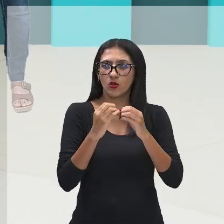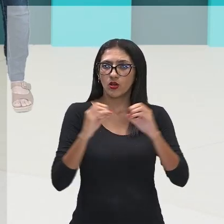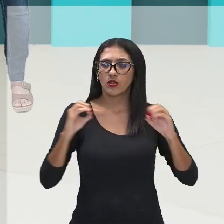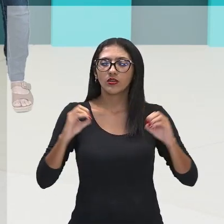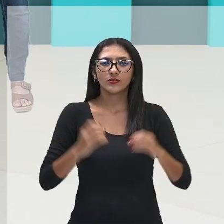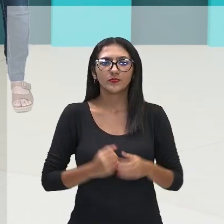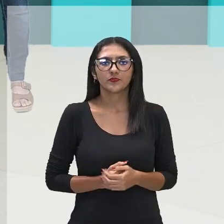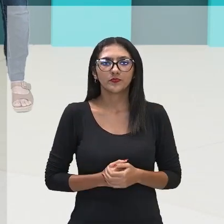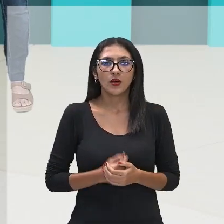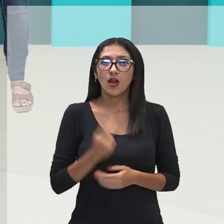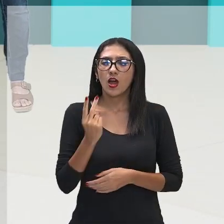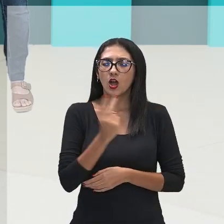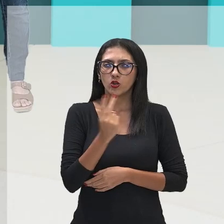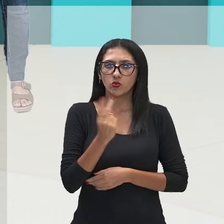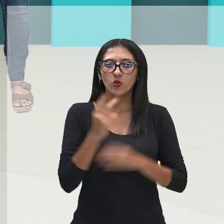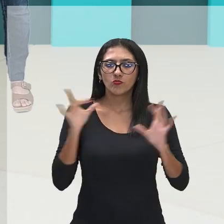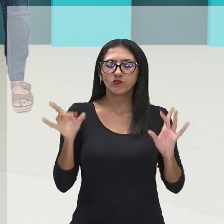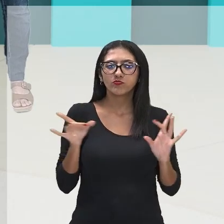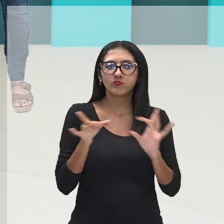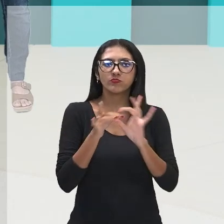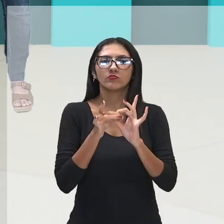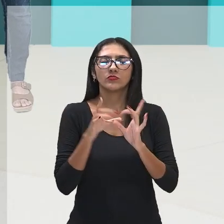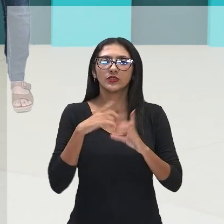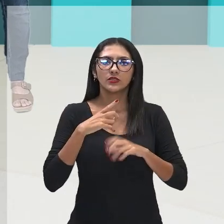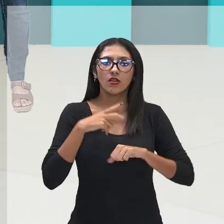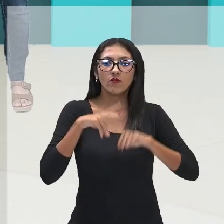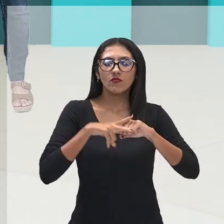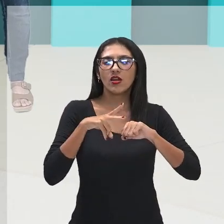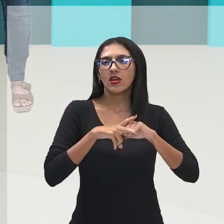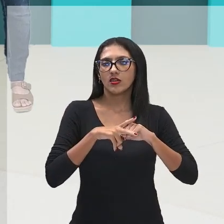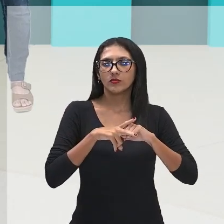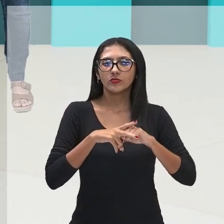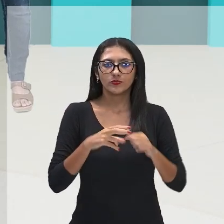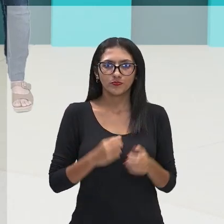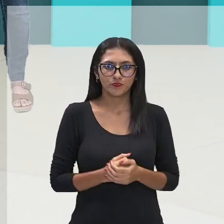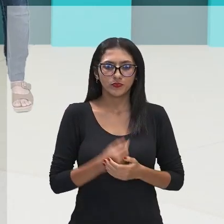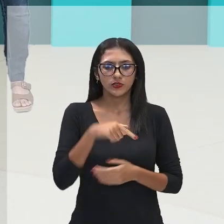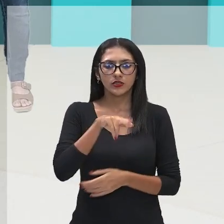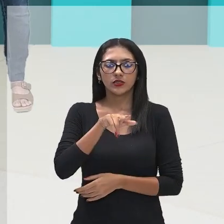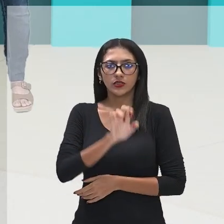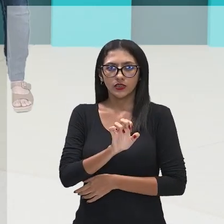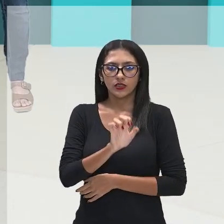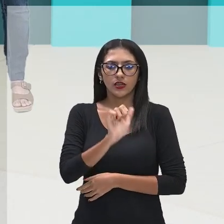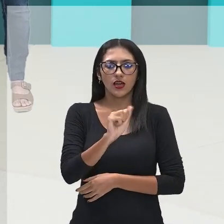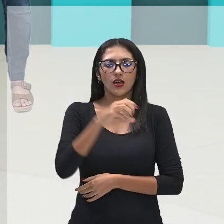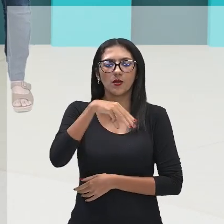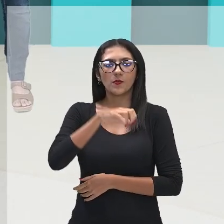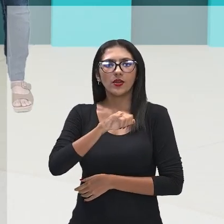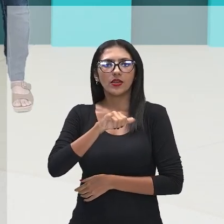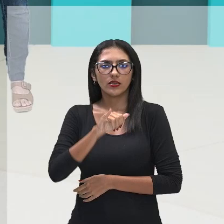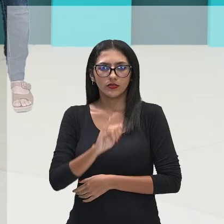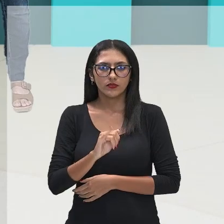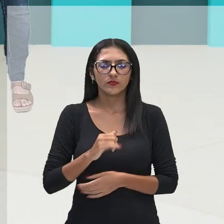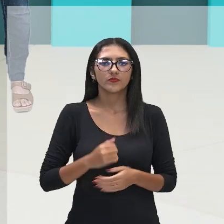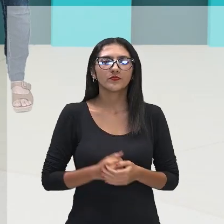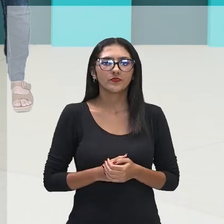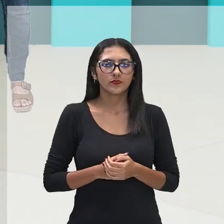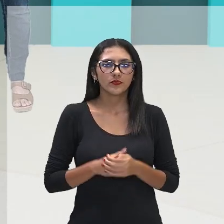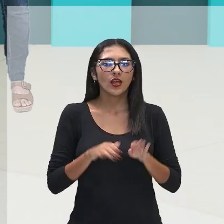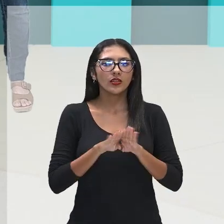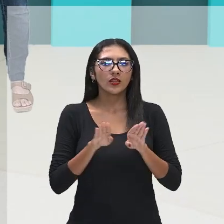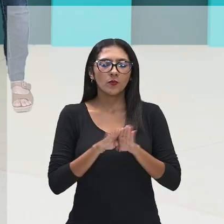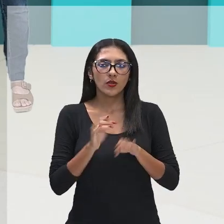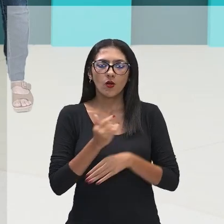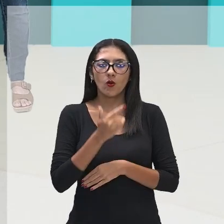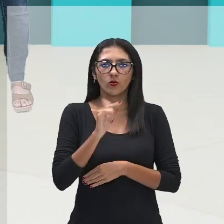as duas frases possuem verbo. Que amei, olha aí, ó, que amei apresenta verbo e o menino mora no Rio de